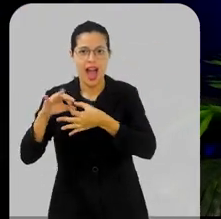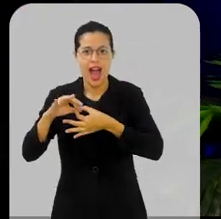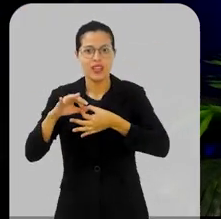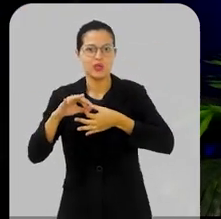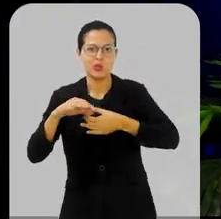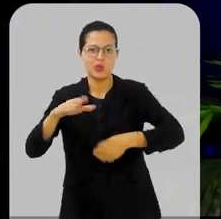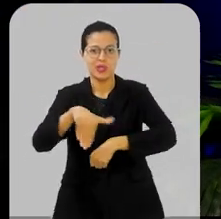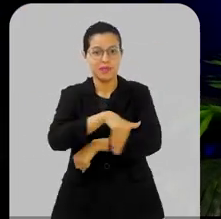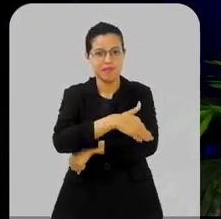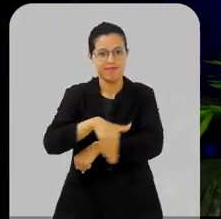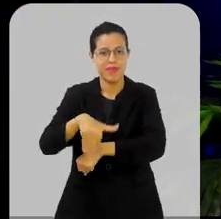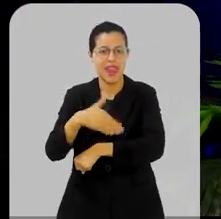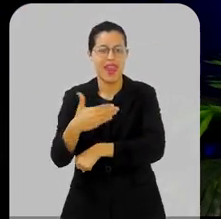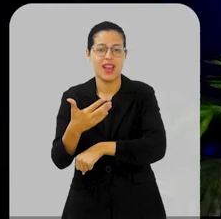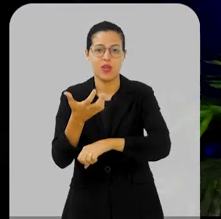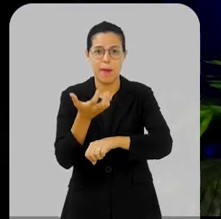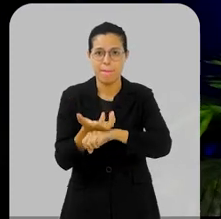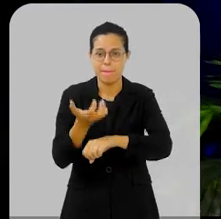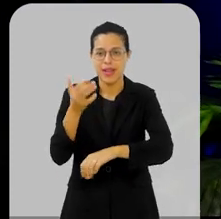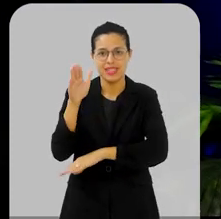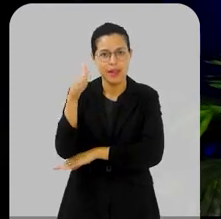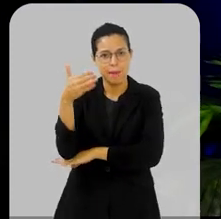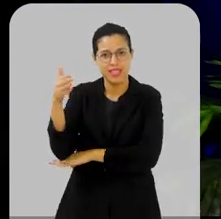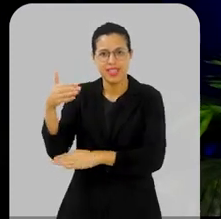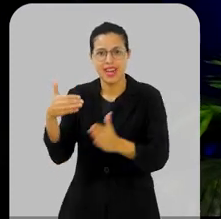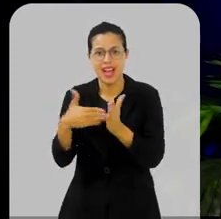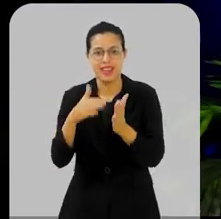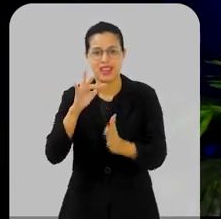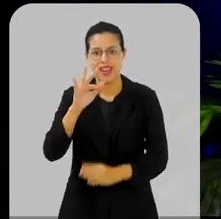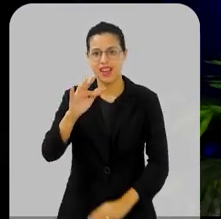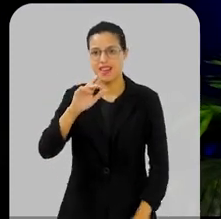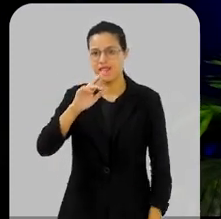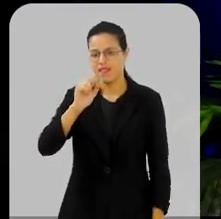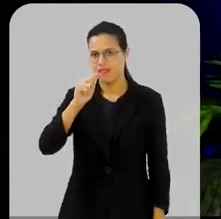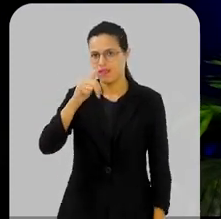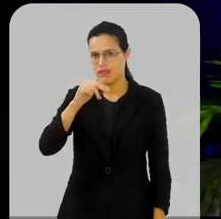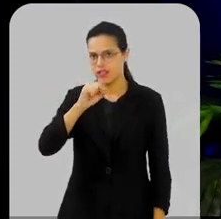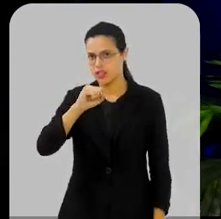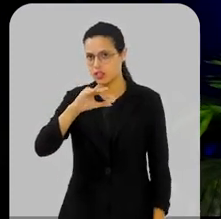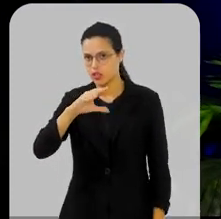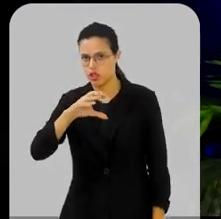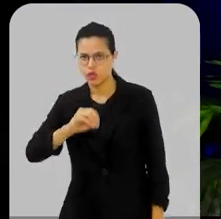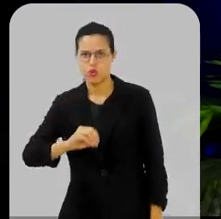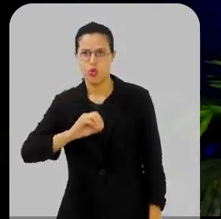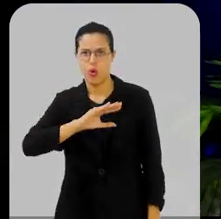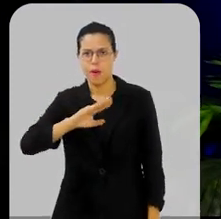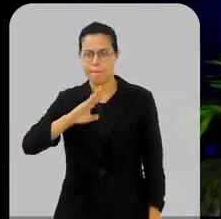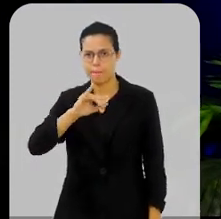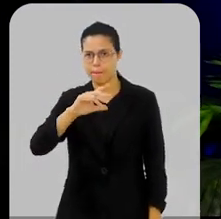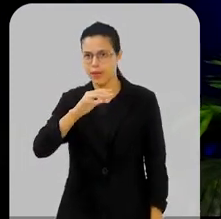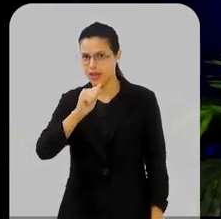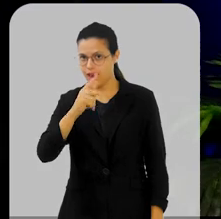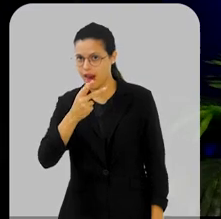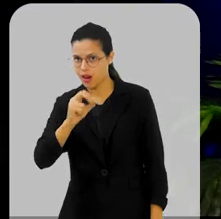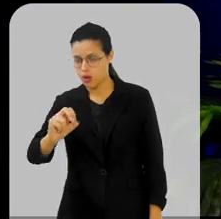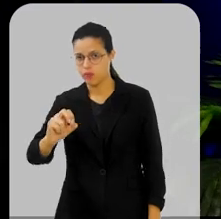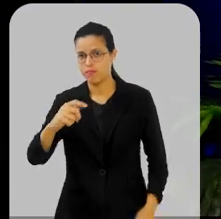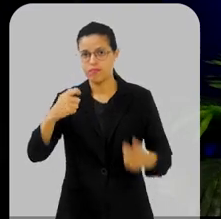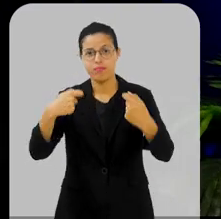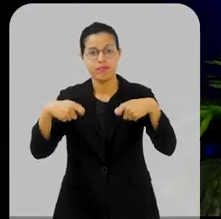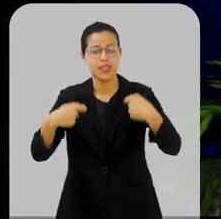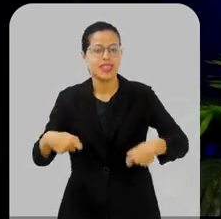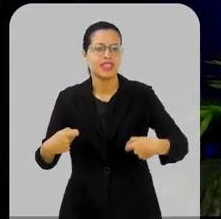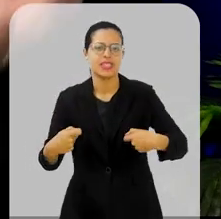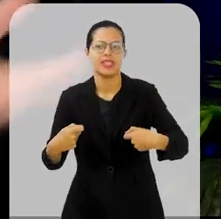da Avenida Maracanã para a Praça da Bandeira até a Francisco Vicário. Então, é uma área em si que precisa, de fato,